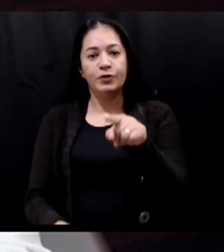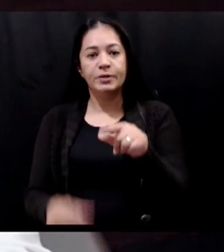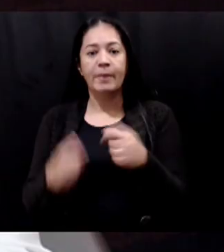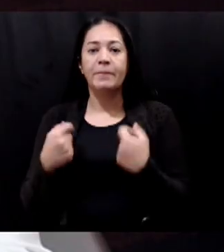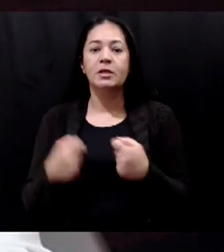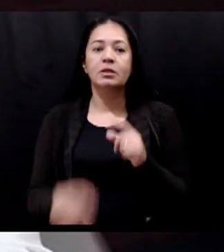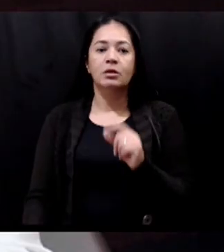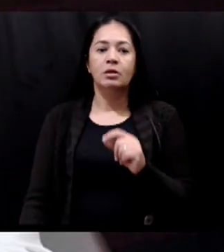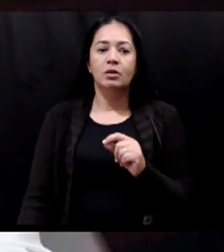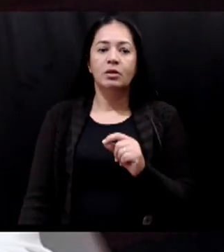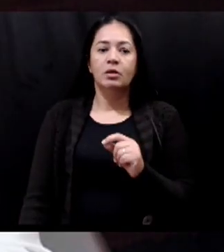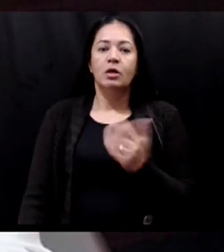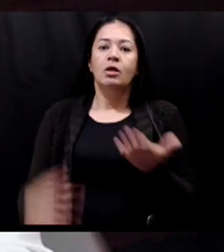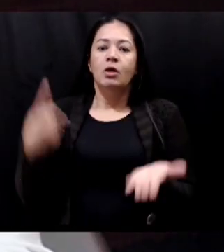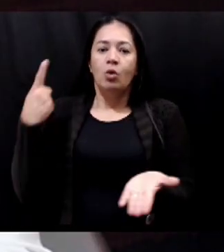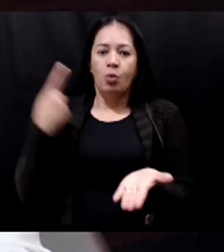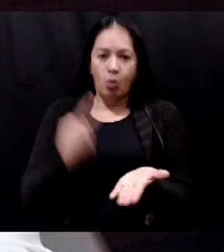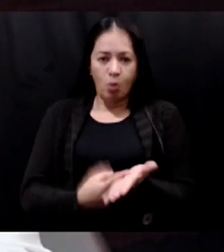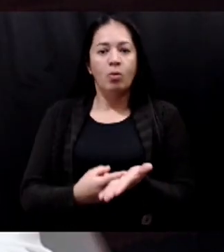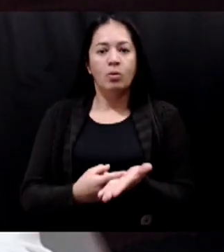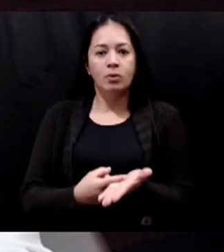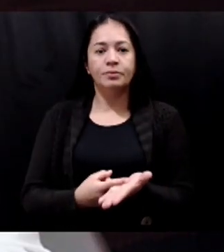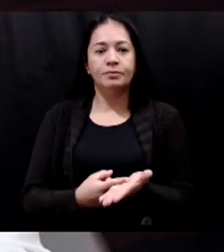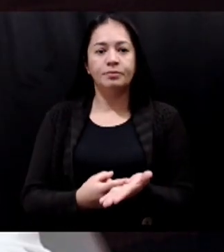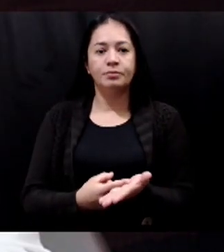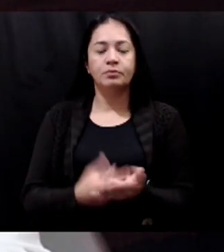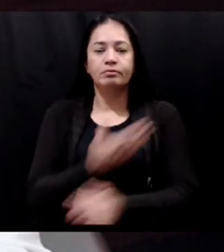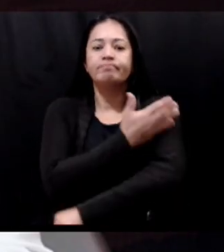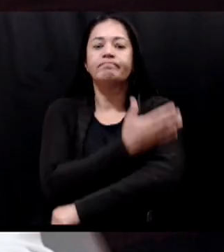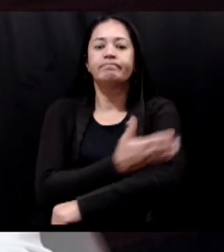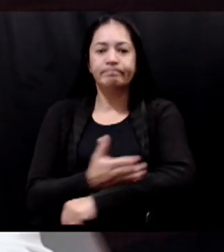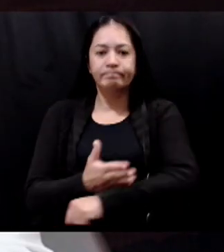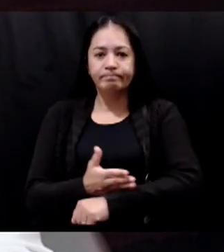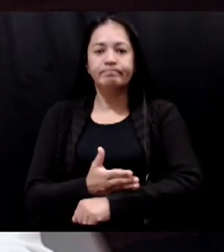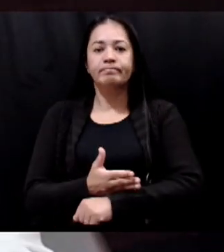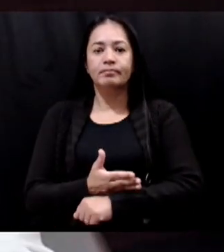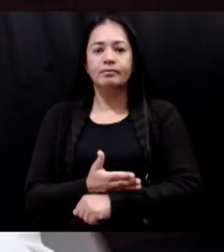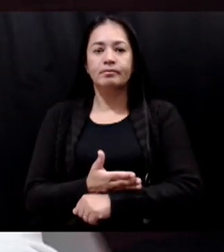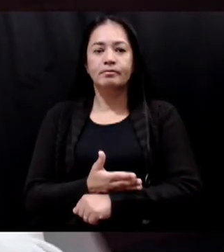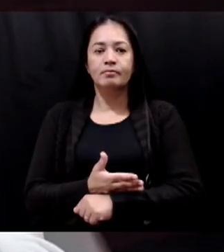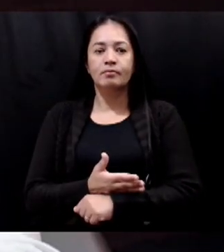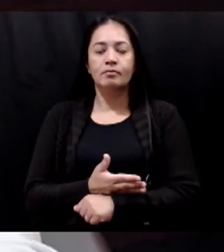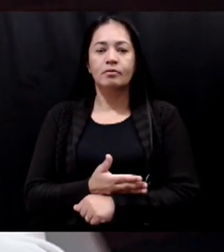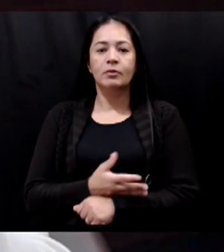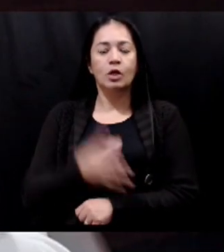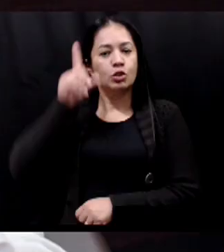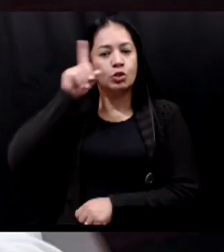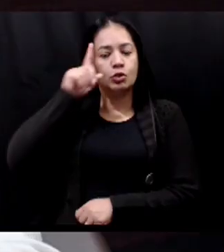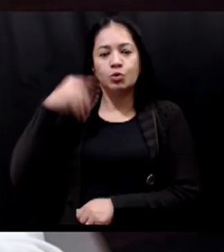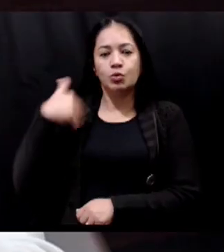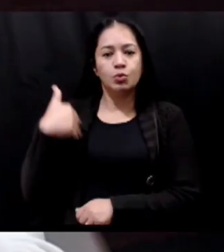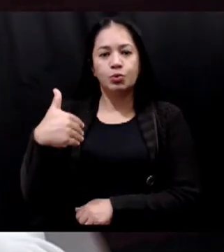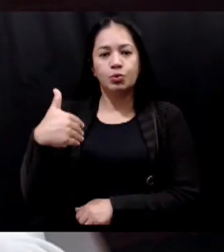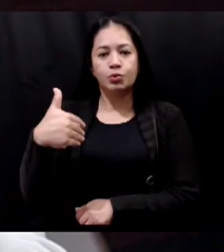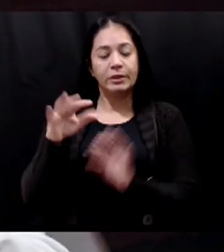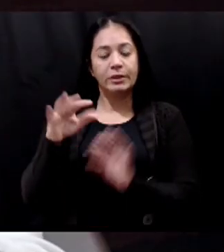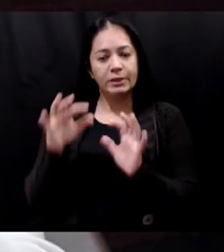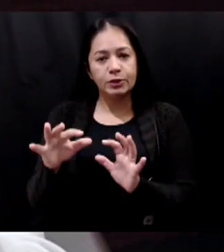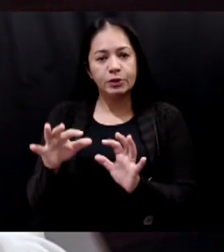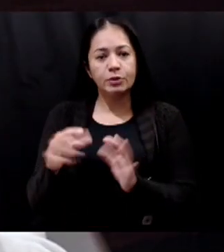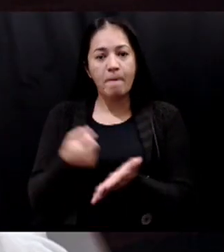compromisso, né, de disciplina e de rotina, né? E isso daí vai exigir de